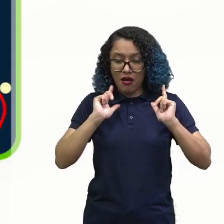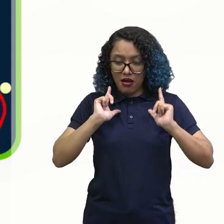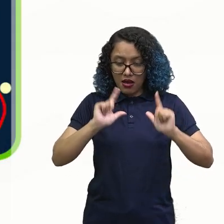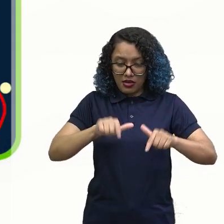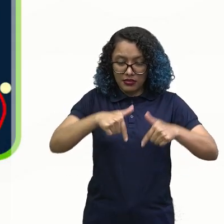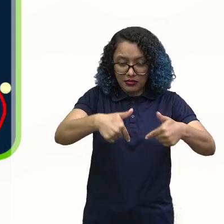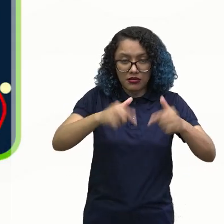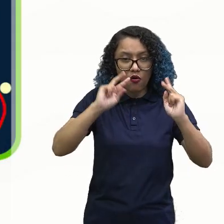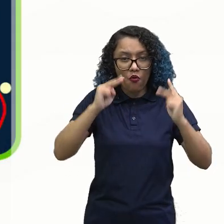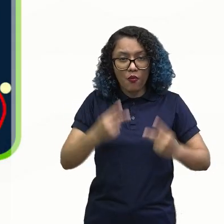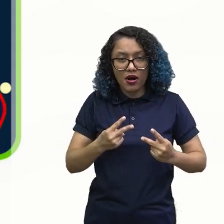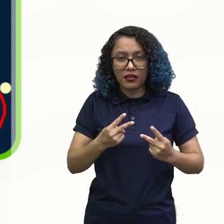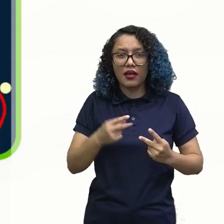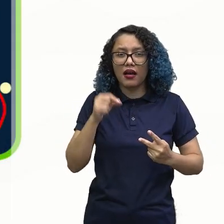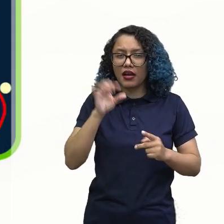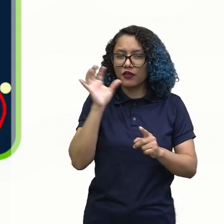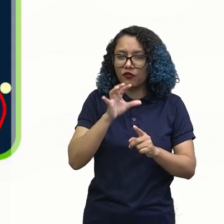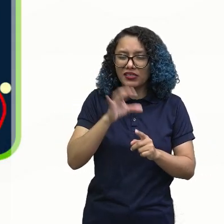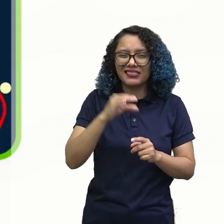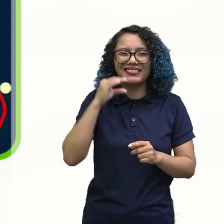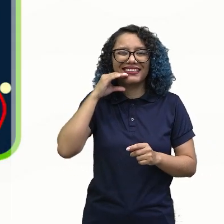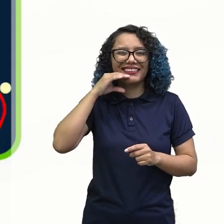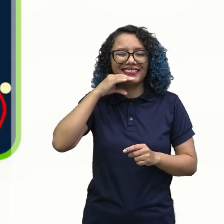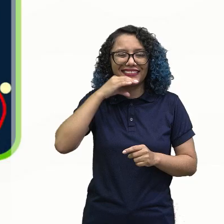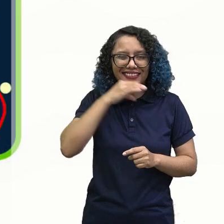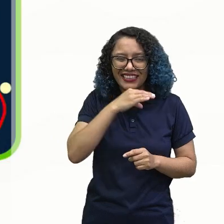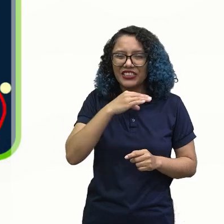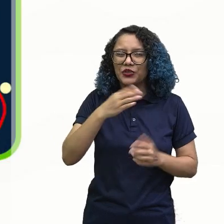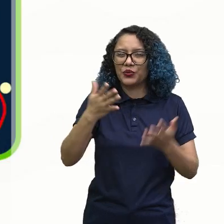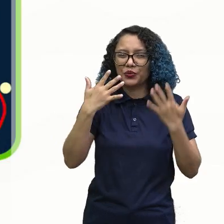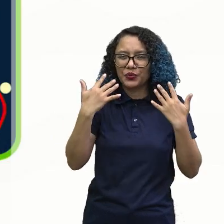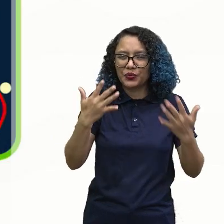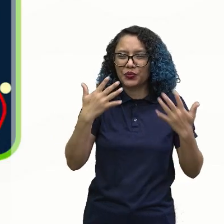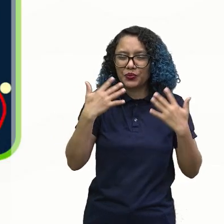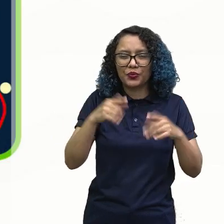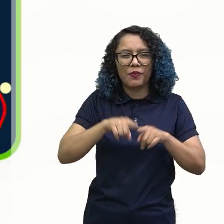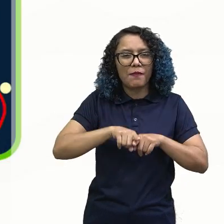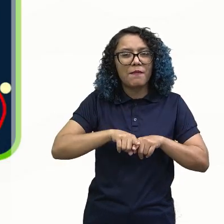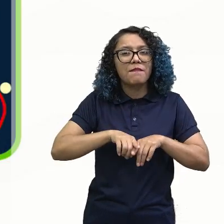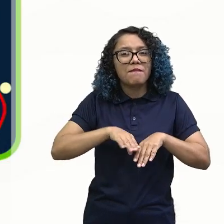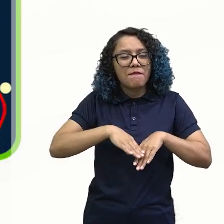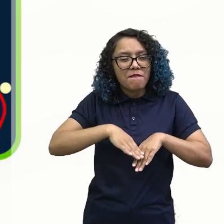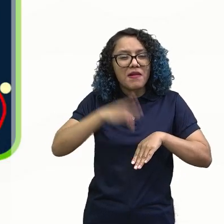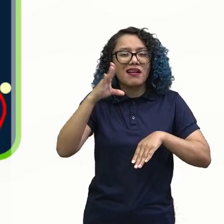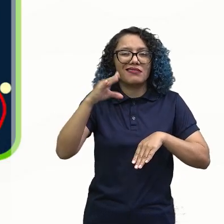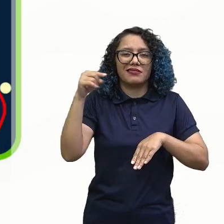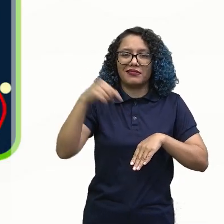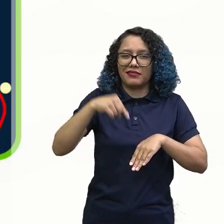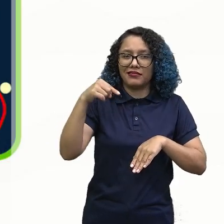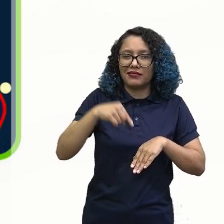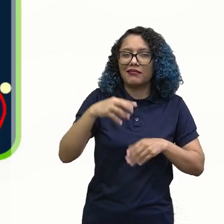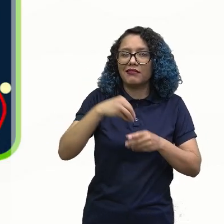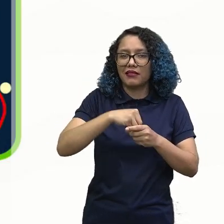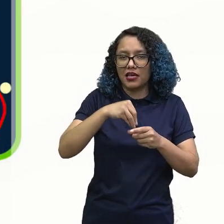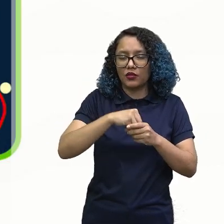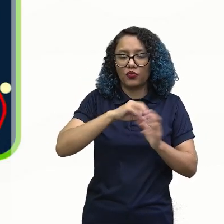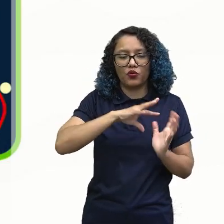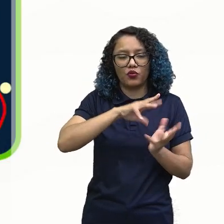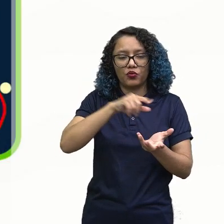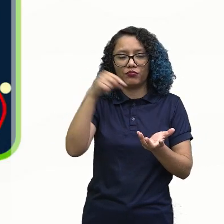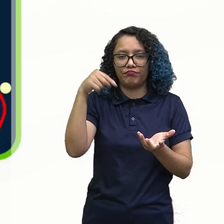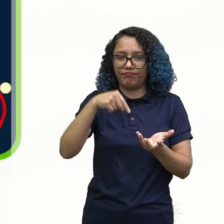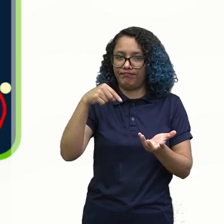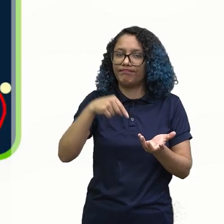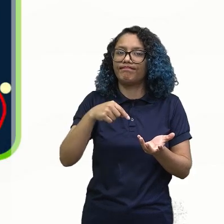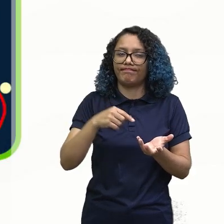aqueça mais, né? O calor, né, fica mais refletido, né? Mais calor fica refletido no interior do